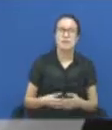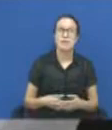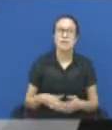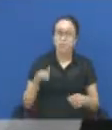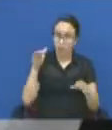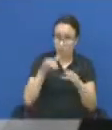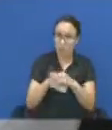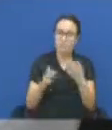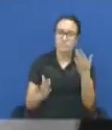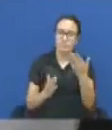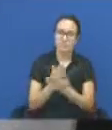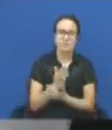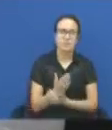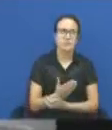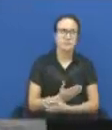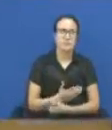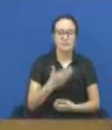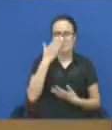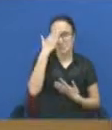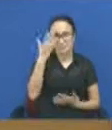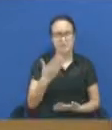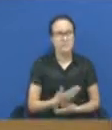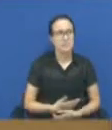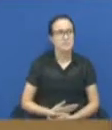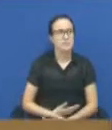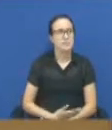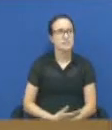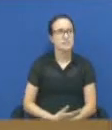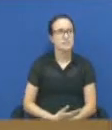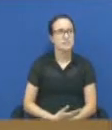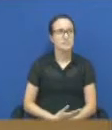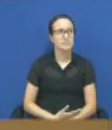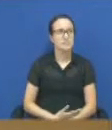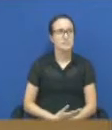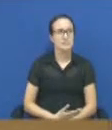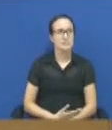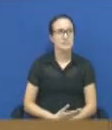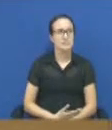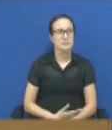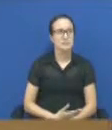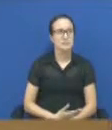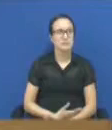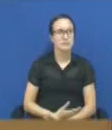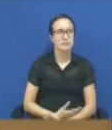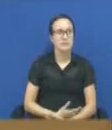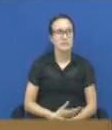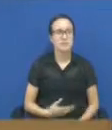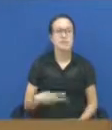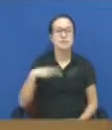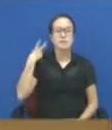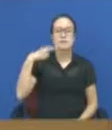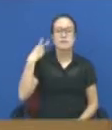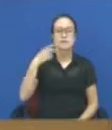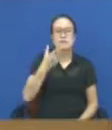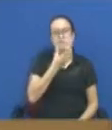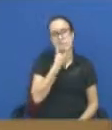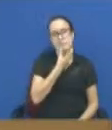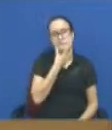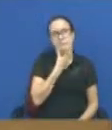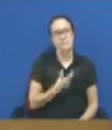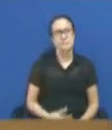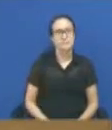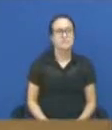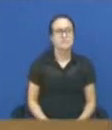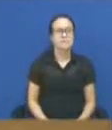entre aspas. Muito obrigado, senhores. Mais algum vereador? Não havendo, com a palavra a vereadora Érica Monteiro.